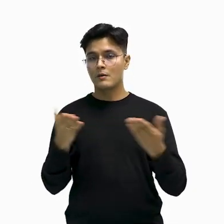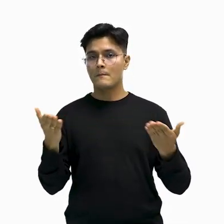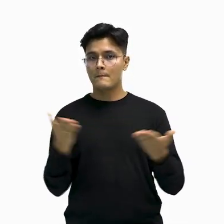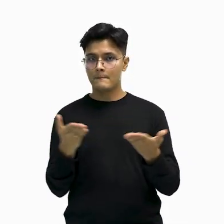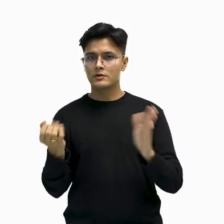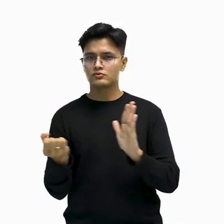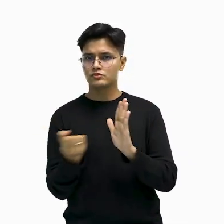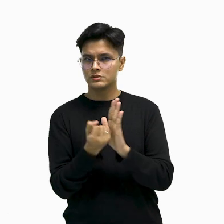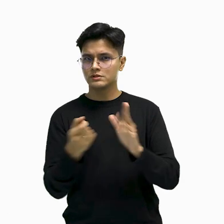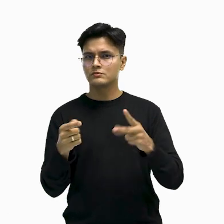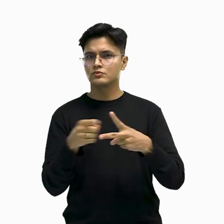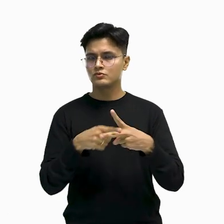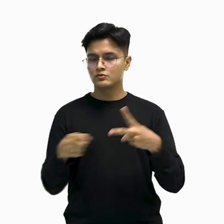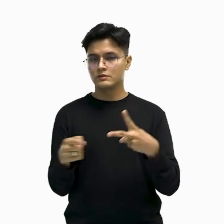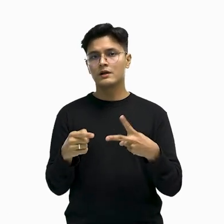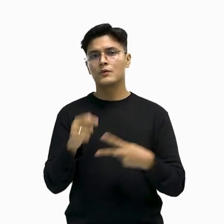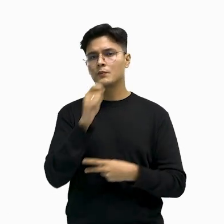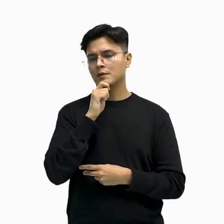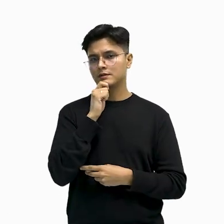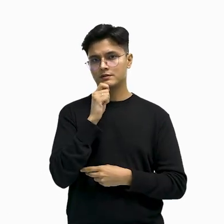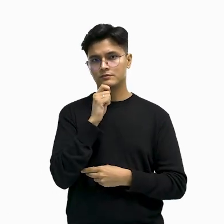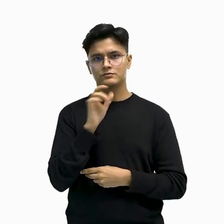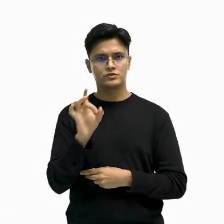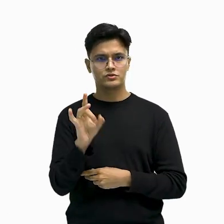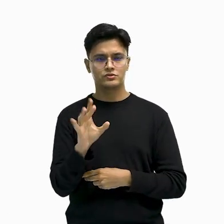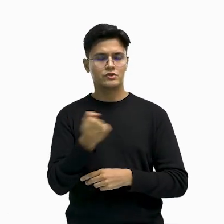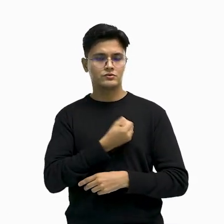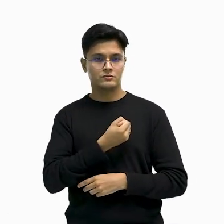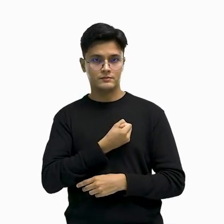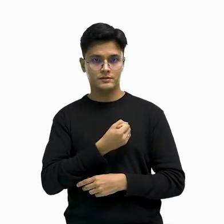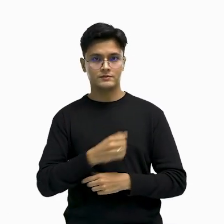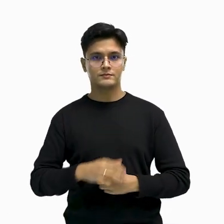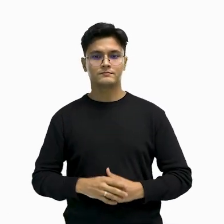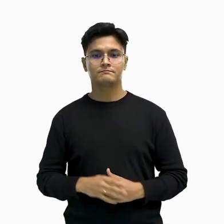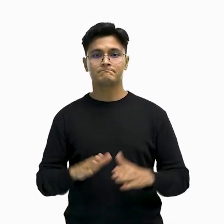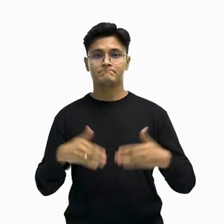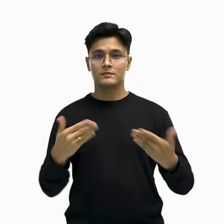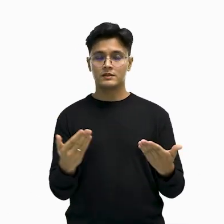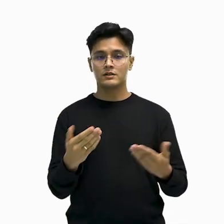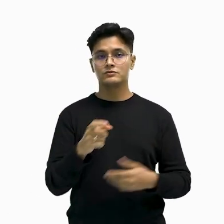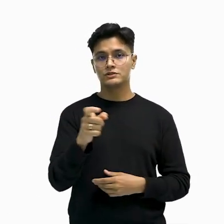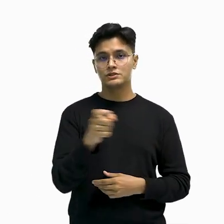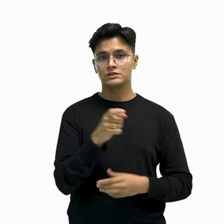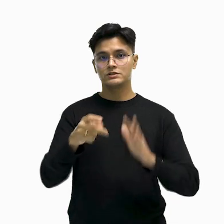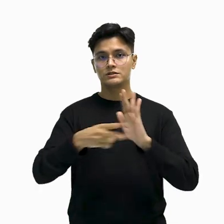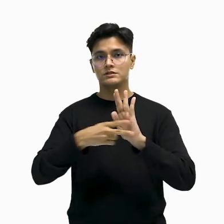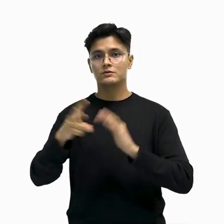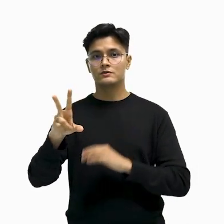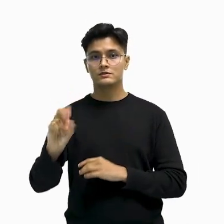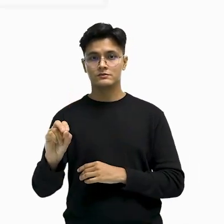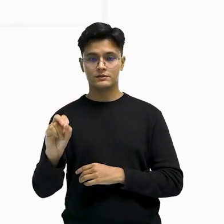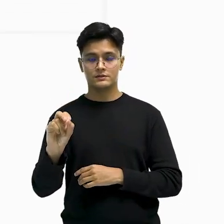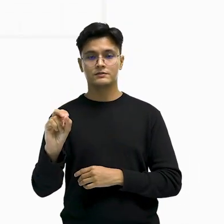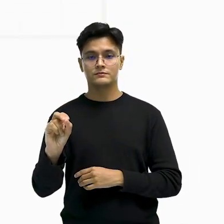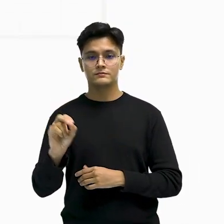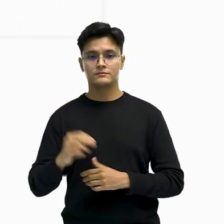Vamos deixar aqui só mesmo o número para não confundir. Então, x é igual a 50. Beleza. Vamos